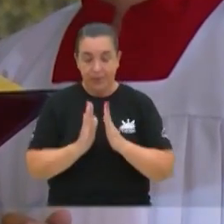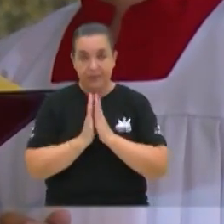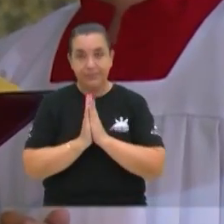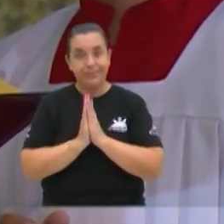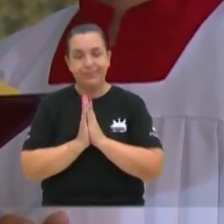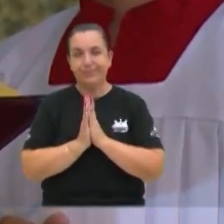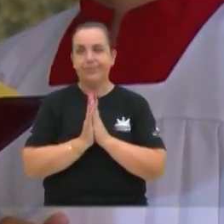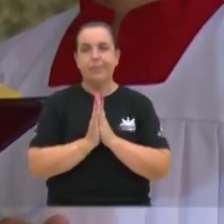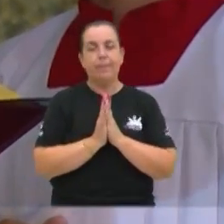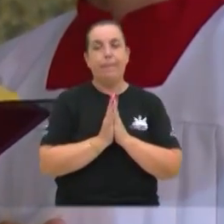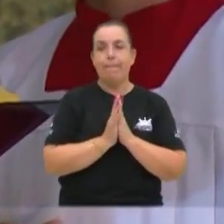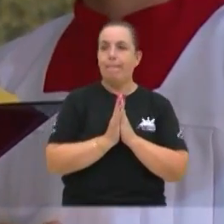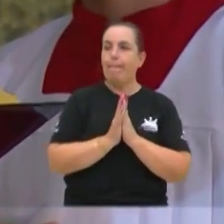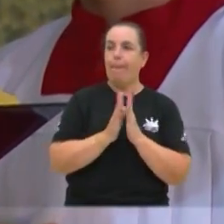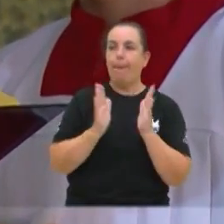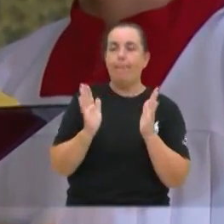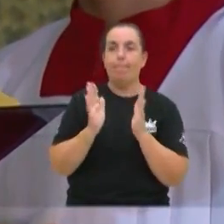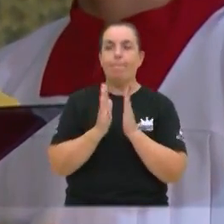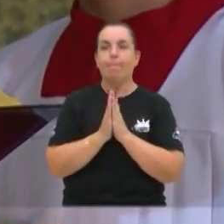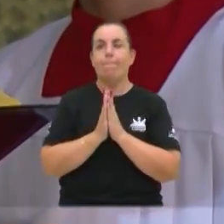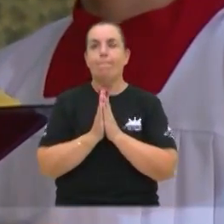sempre.